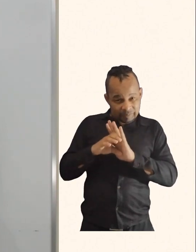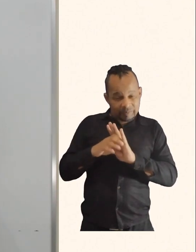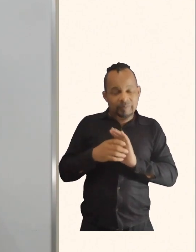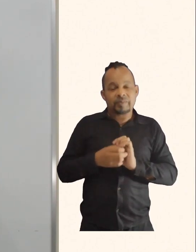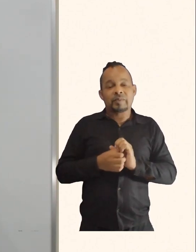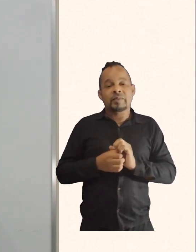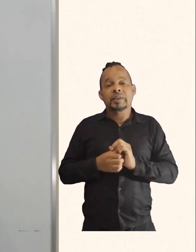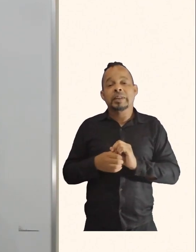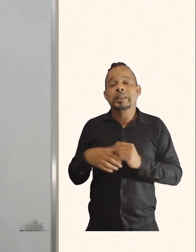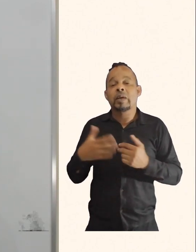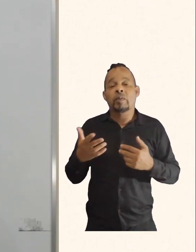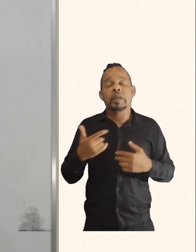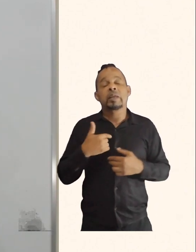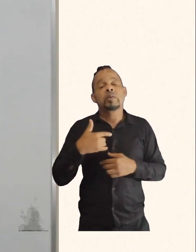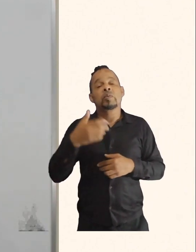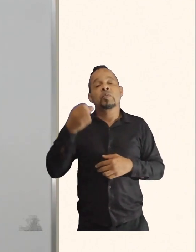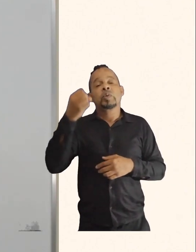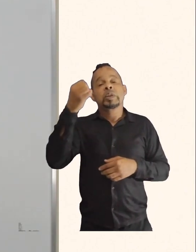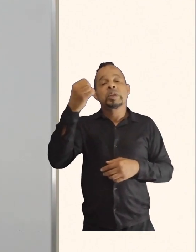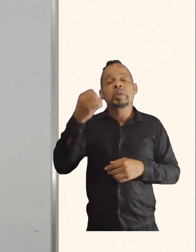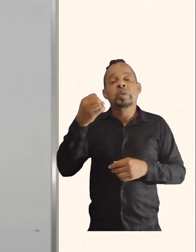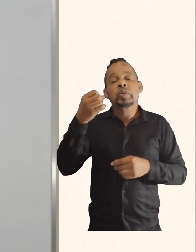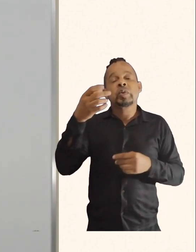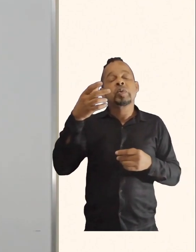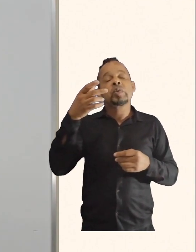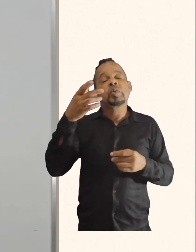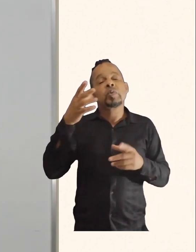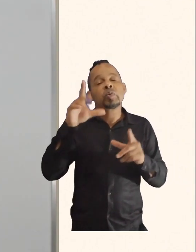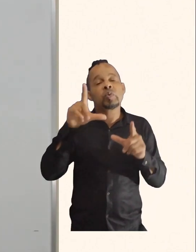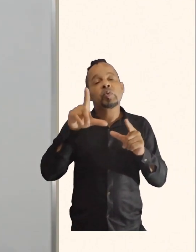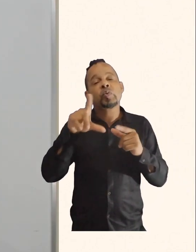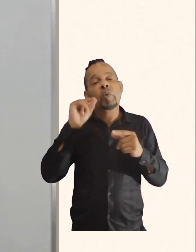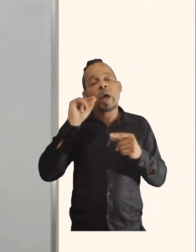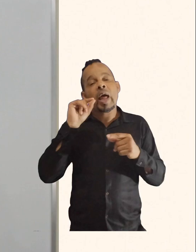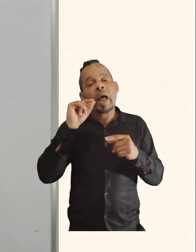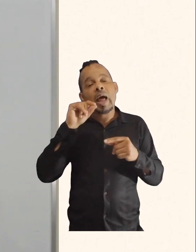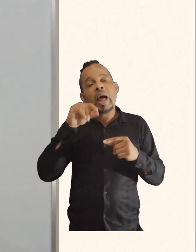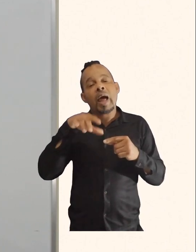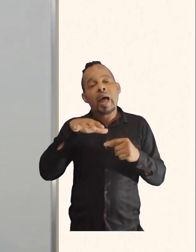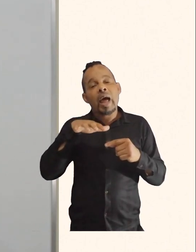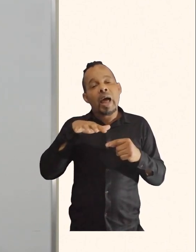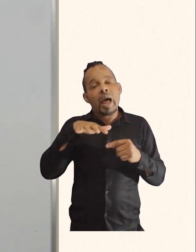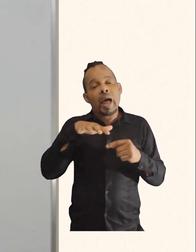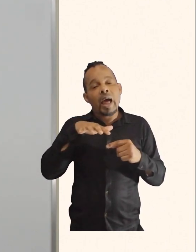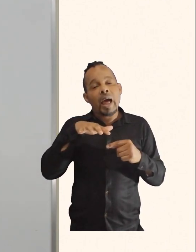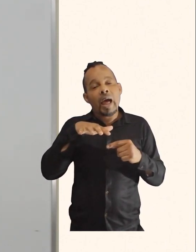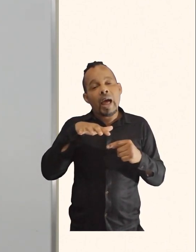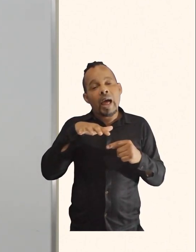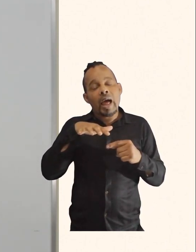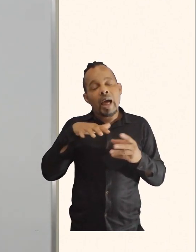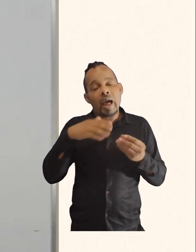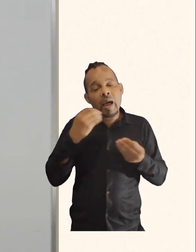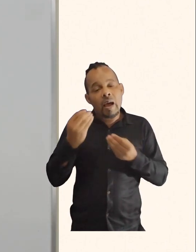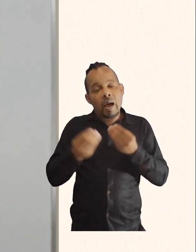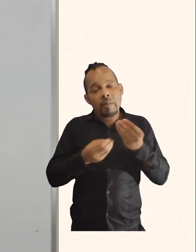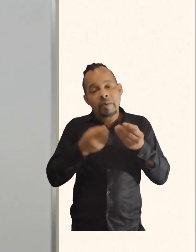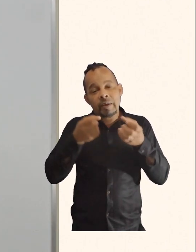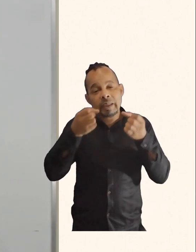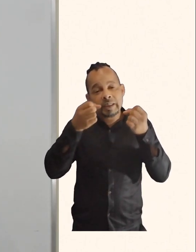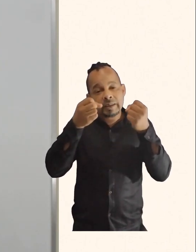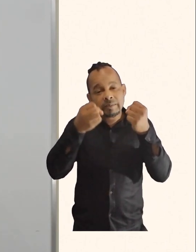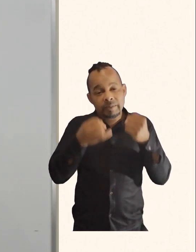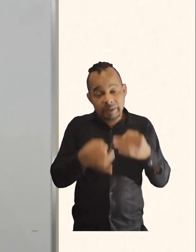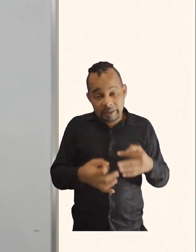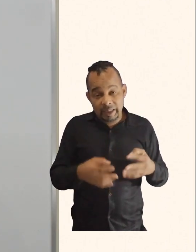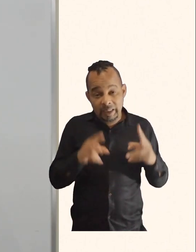vou escolher aqui um caminho para abordar energia mecânica, potencial e conservação